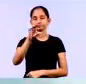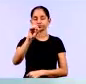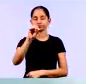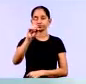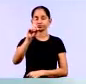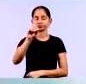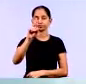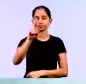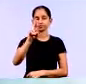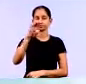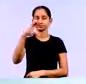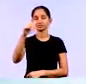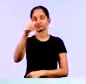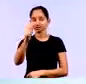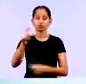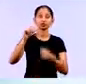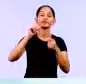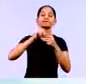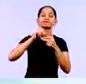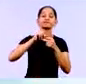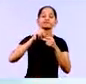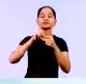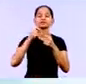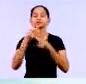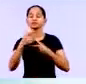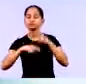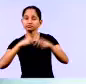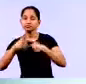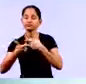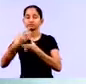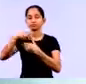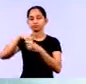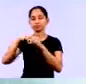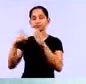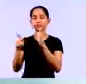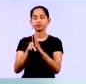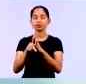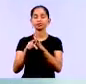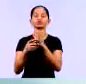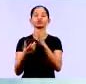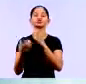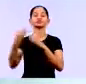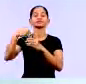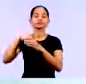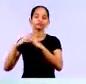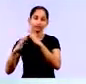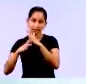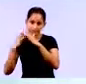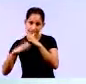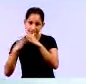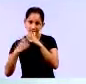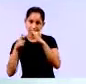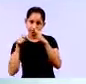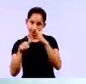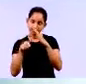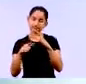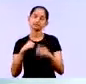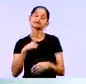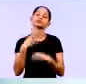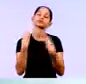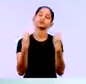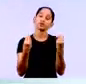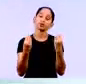de produção, o que é que nós devemos levar em consideração nessa peça? No orçamento de produção, nós